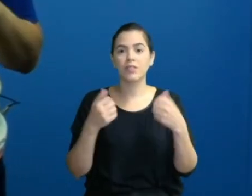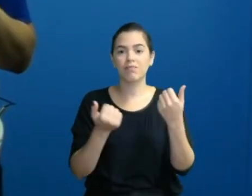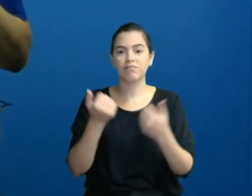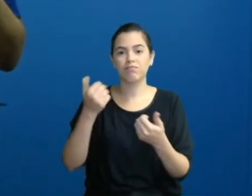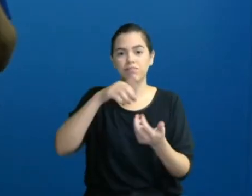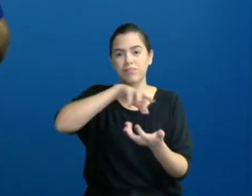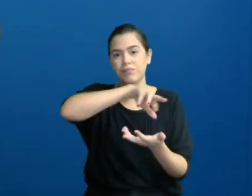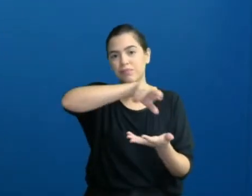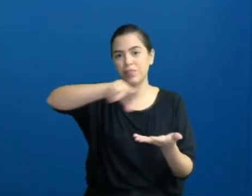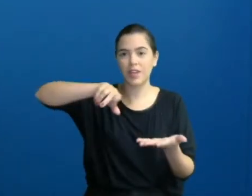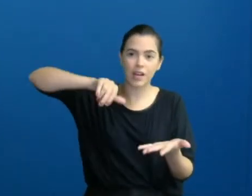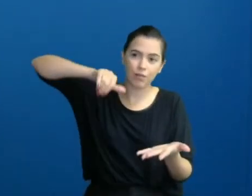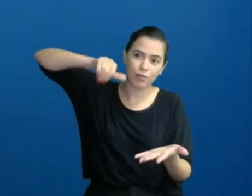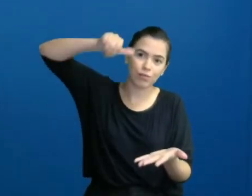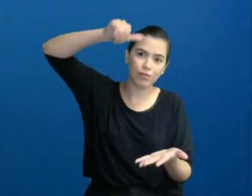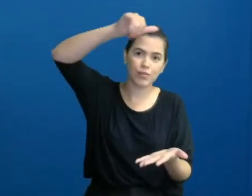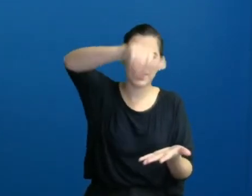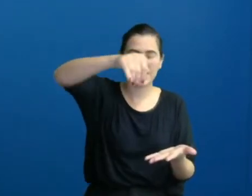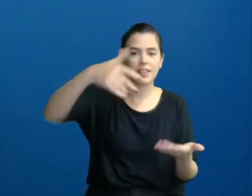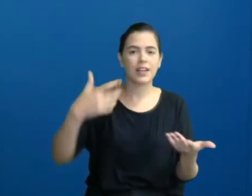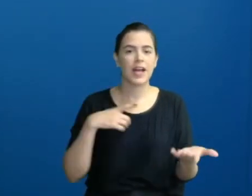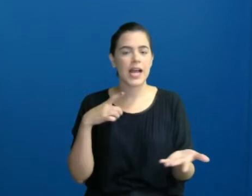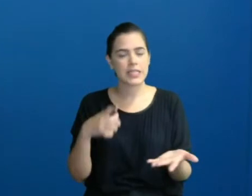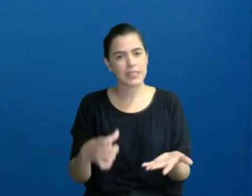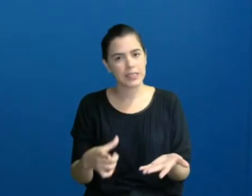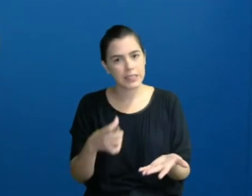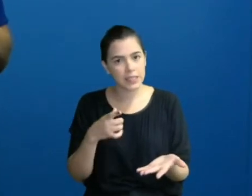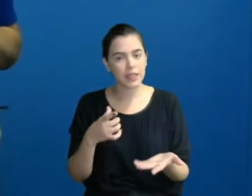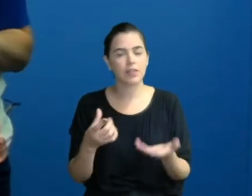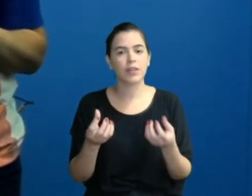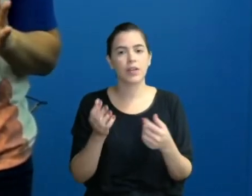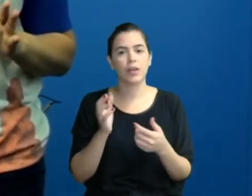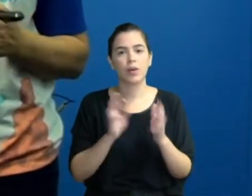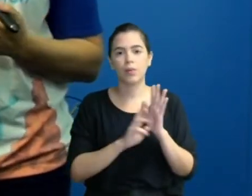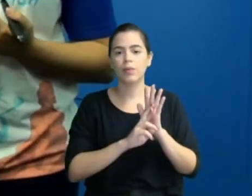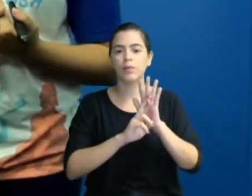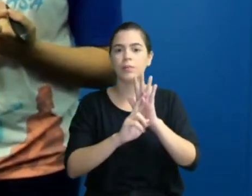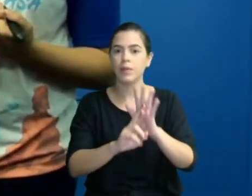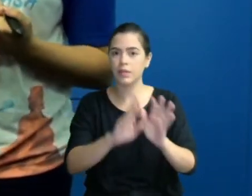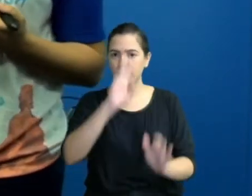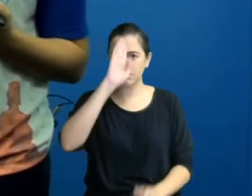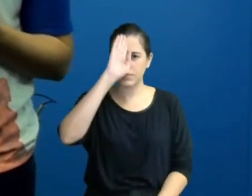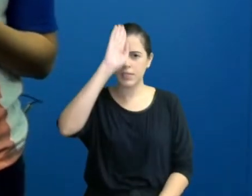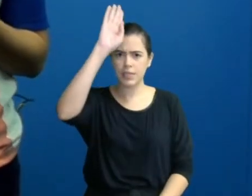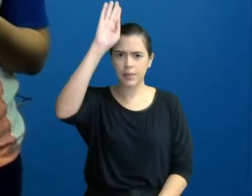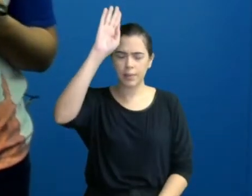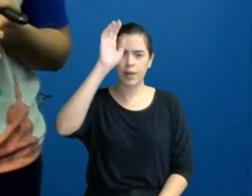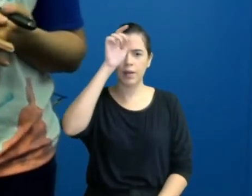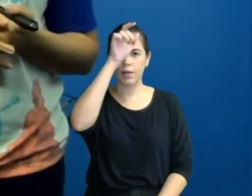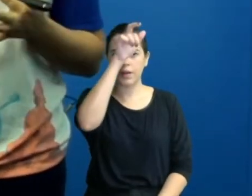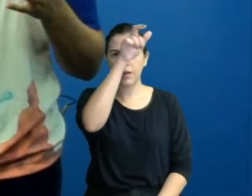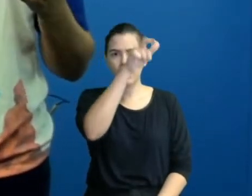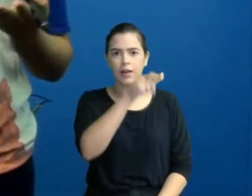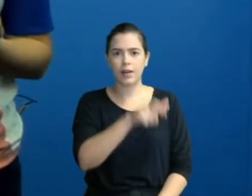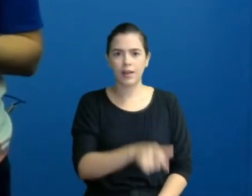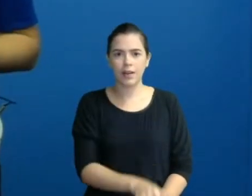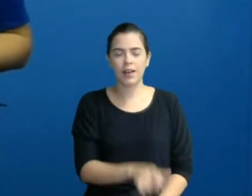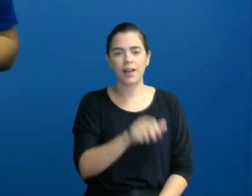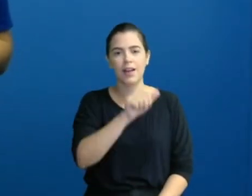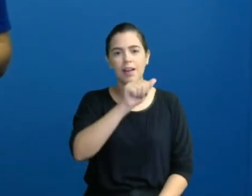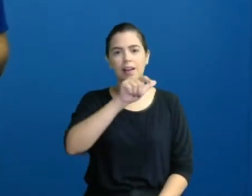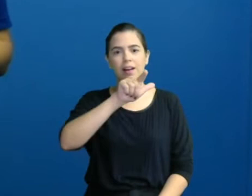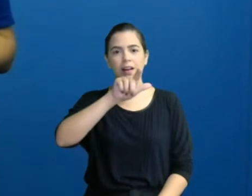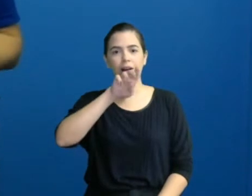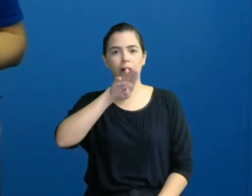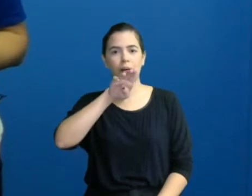transportes aviários. Bem, a gente teve como representante principal aí o aeronauta